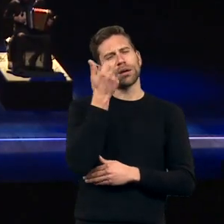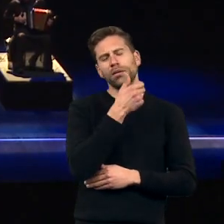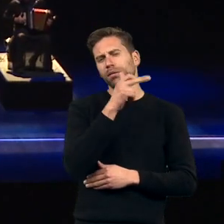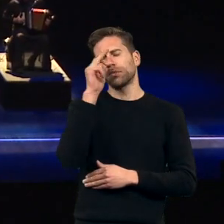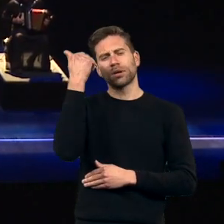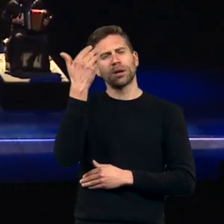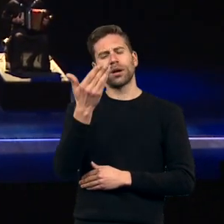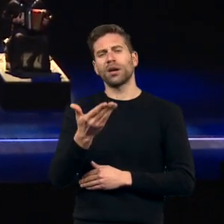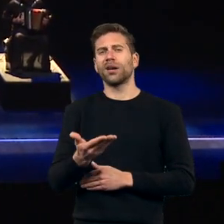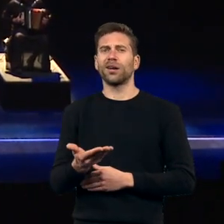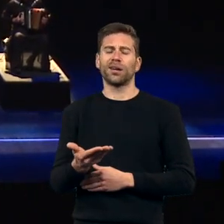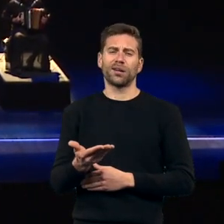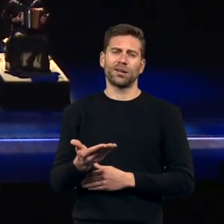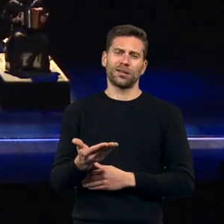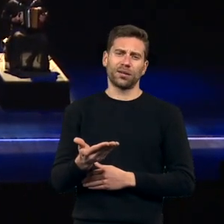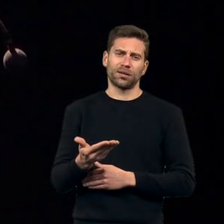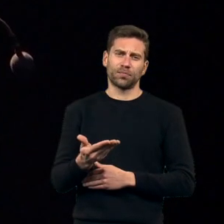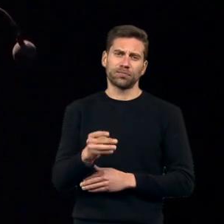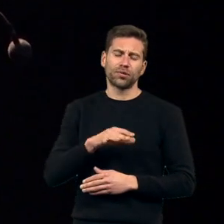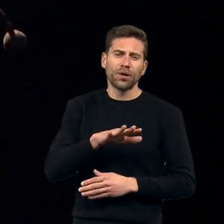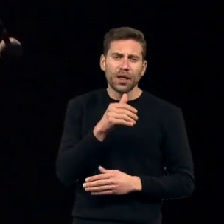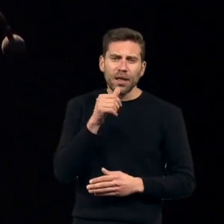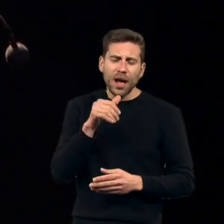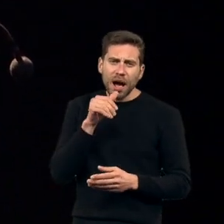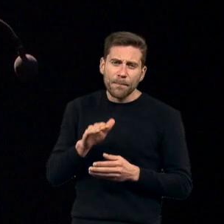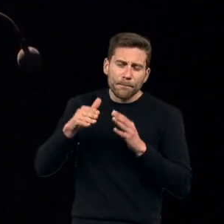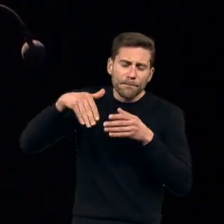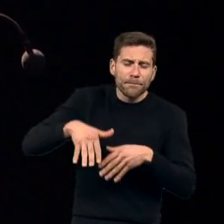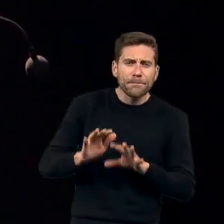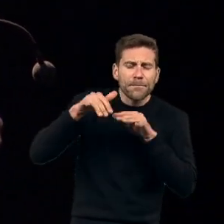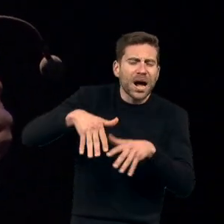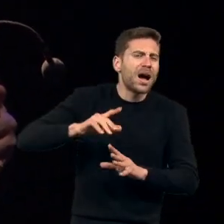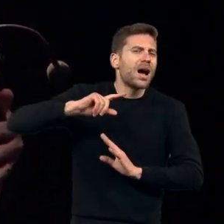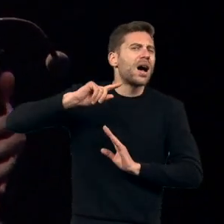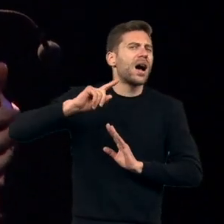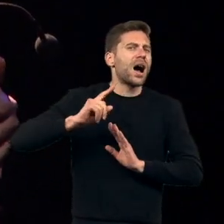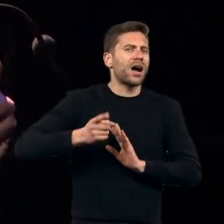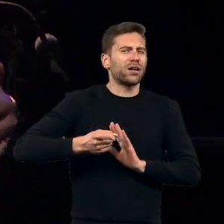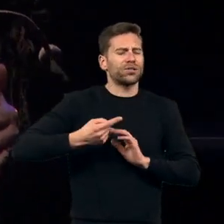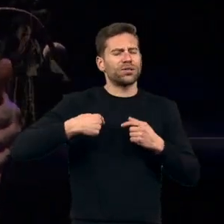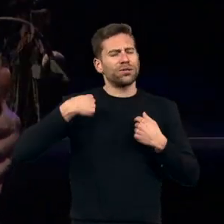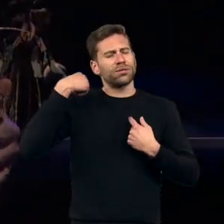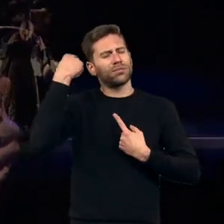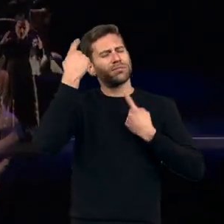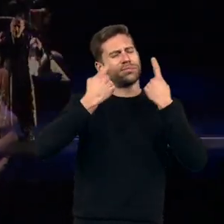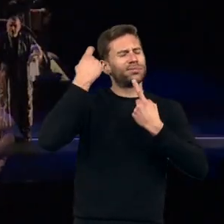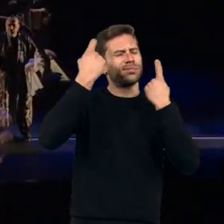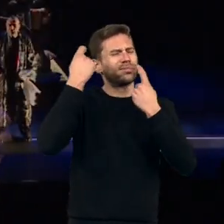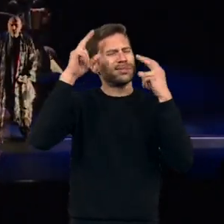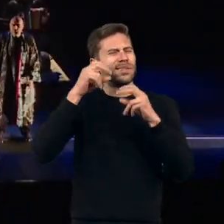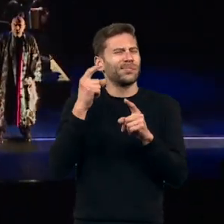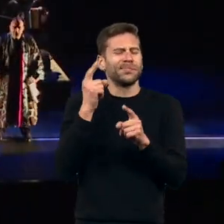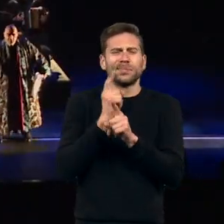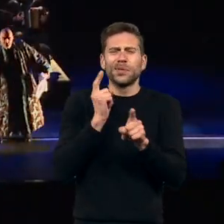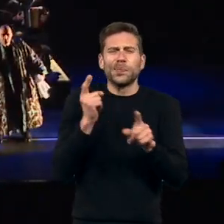que porto? Em que águas? E porque penso eu isto? Grandes cais